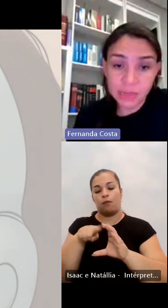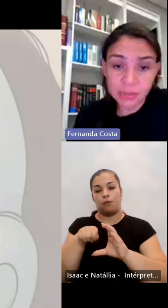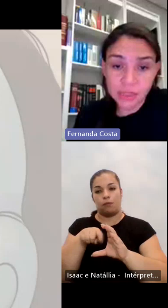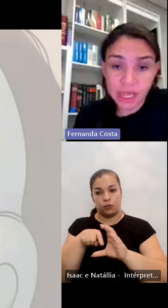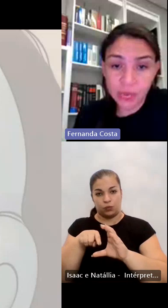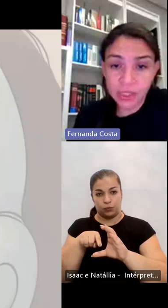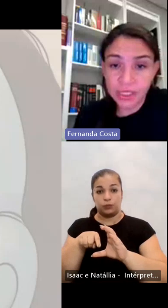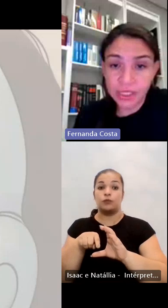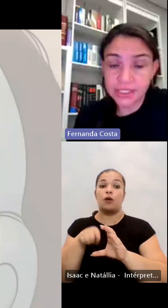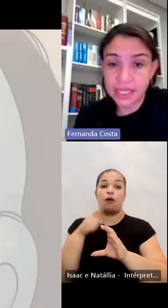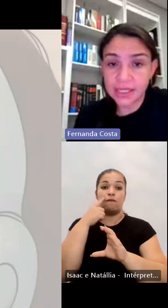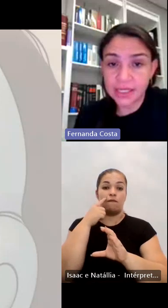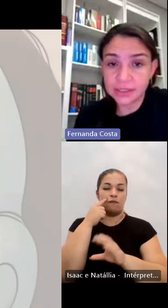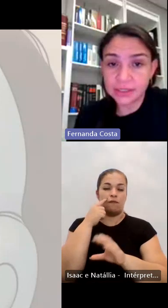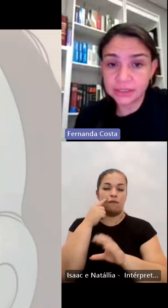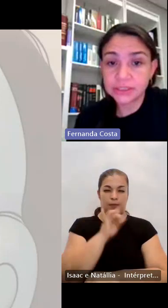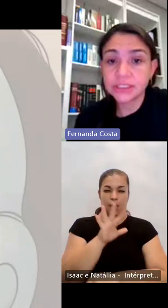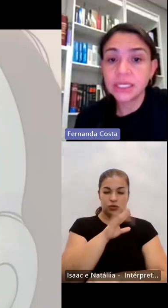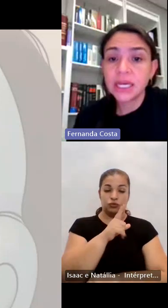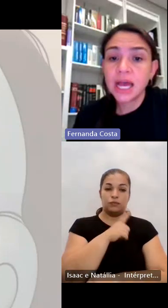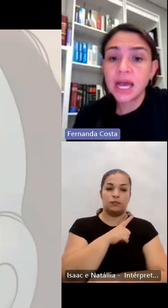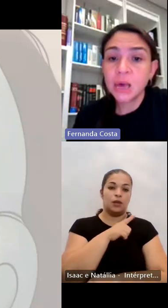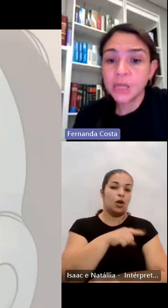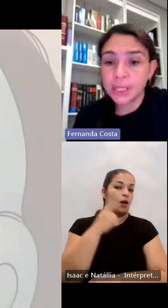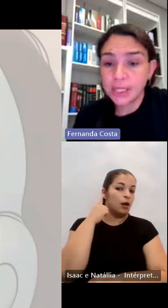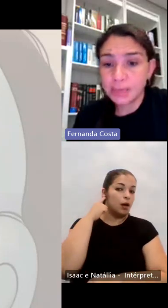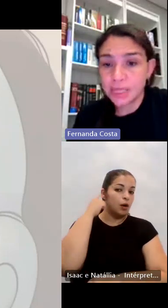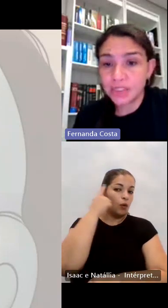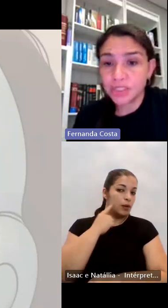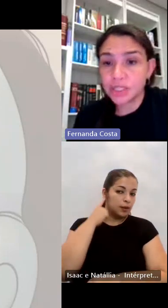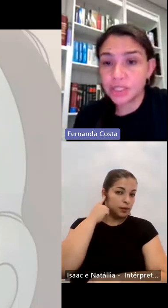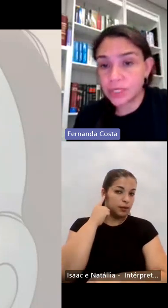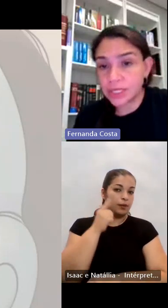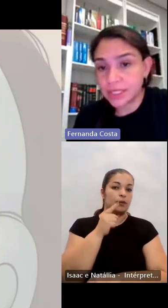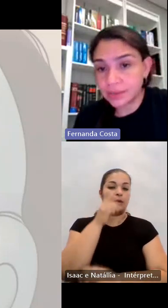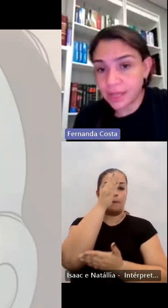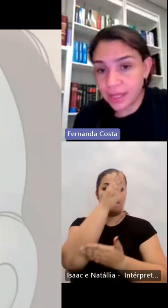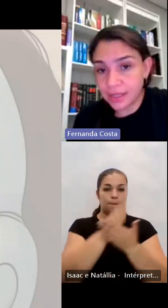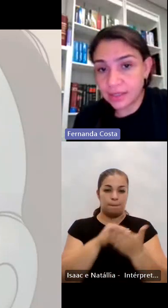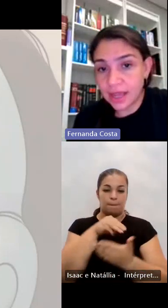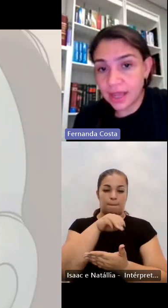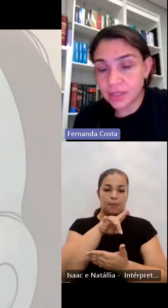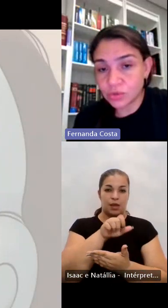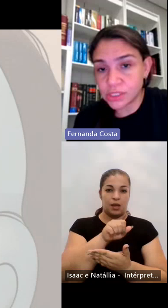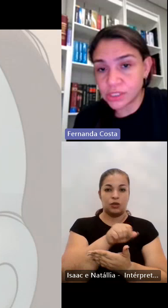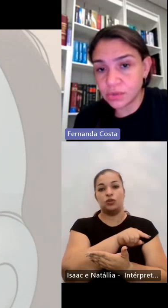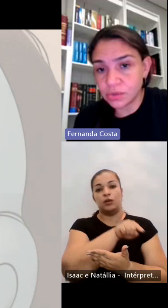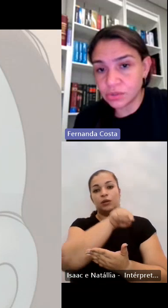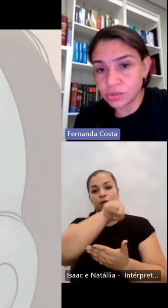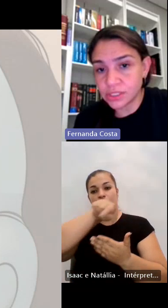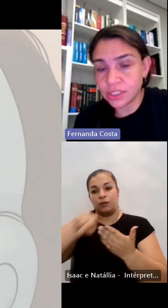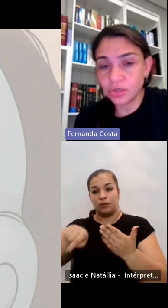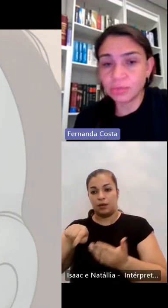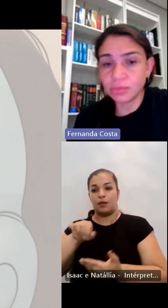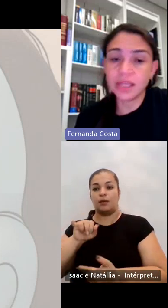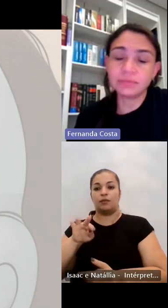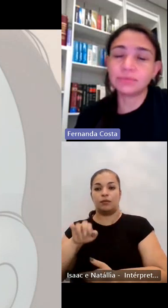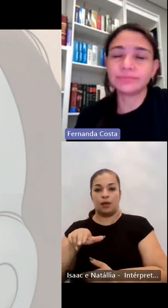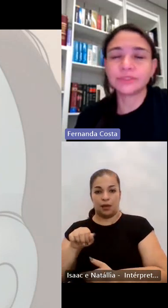nós temos a orelha externa, a orelha média e a orelha interna. Aqui os ossículos do